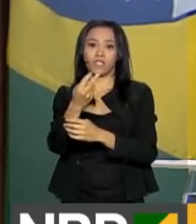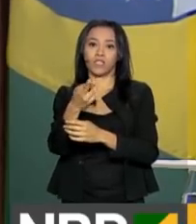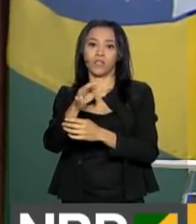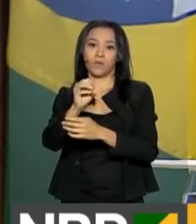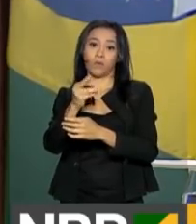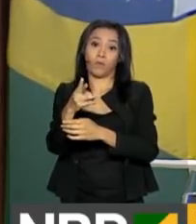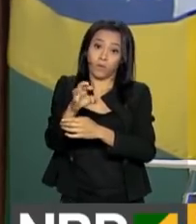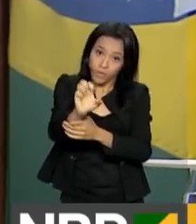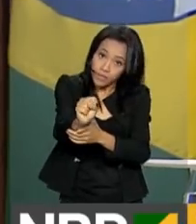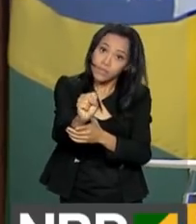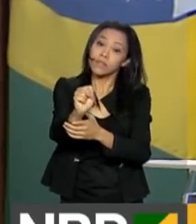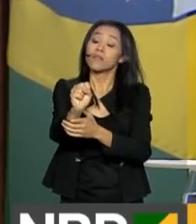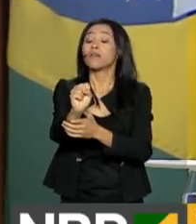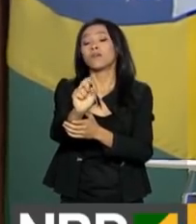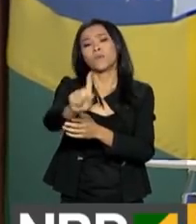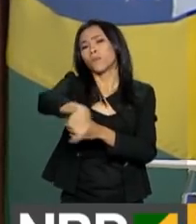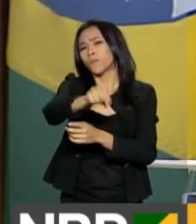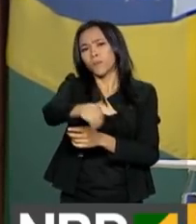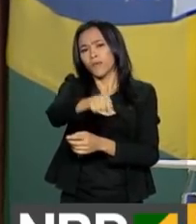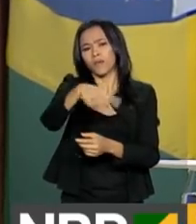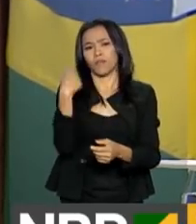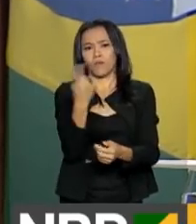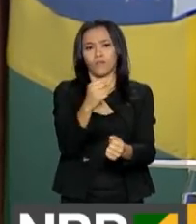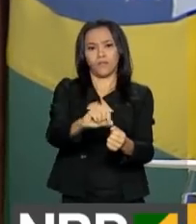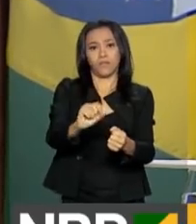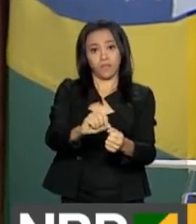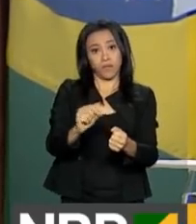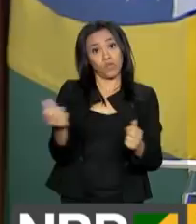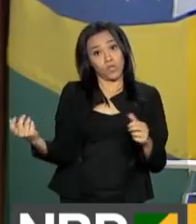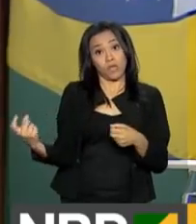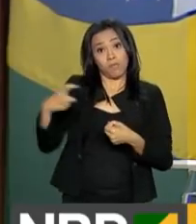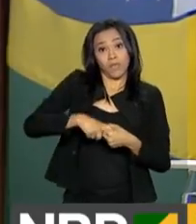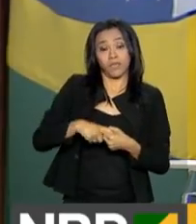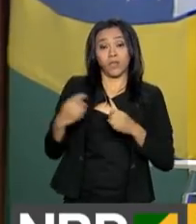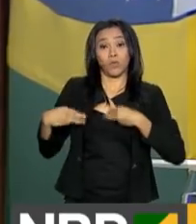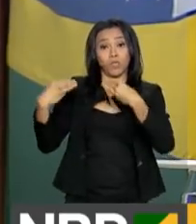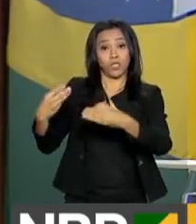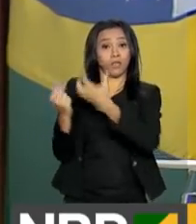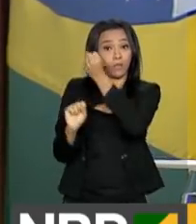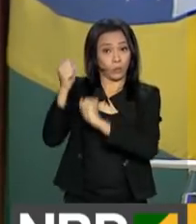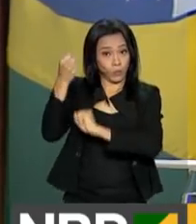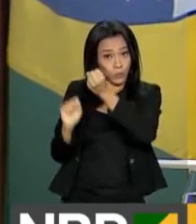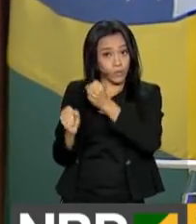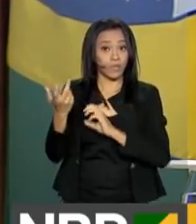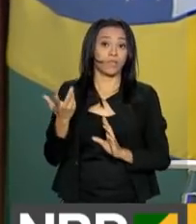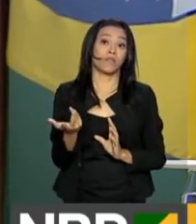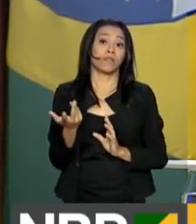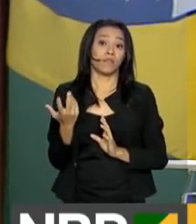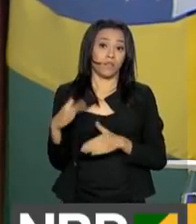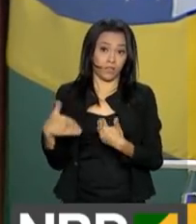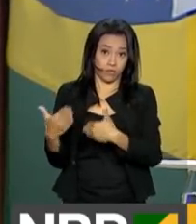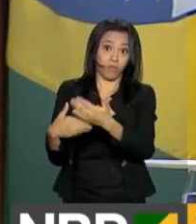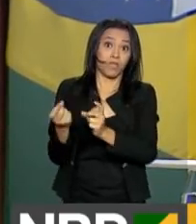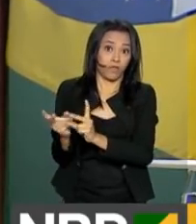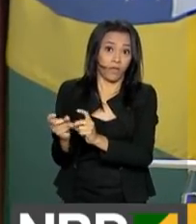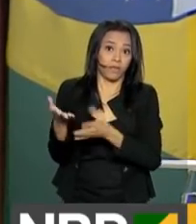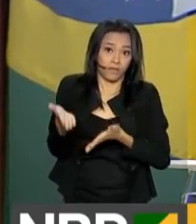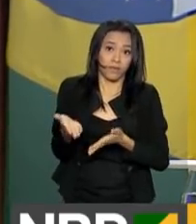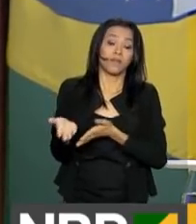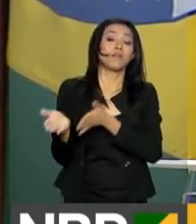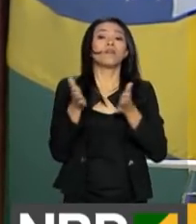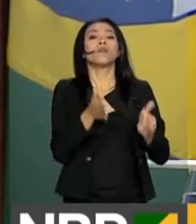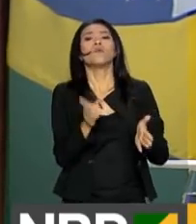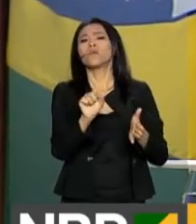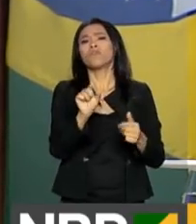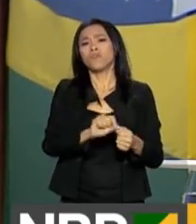tocante junto à mídia até com o ministério da indústria e comércio e desenvolvimento o que foi